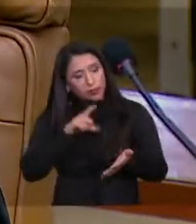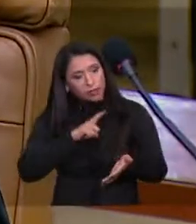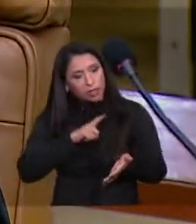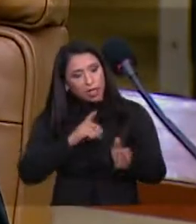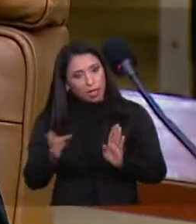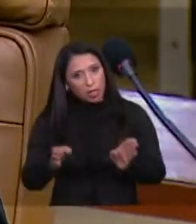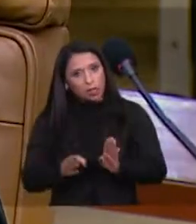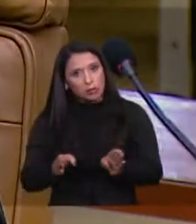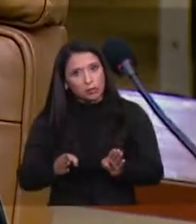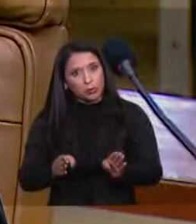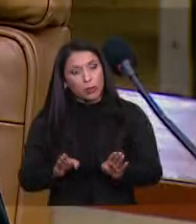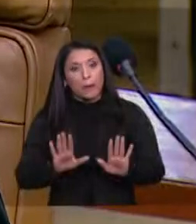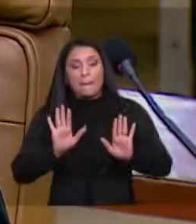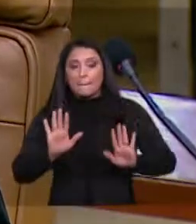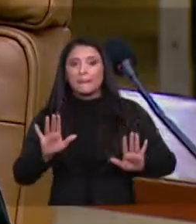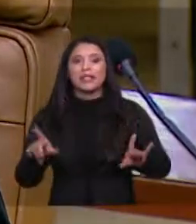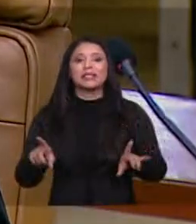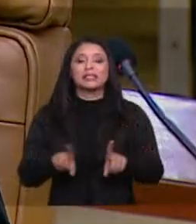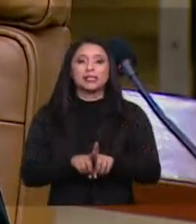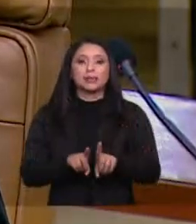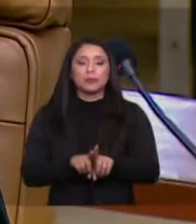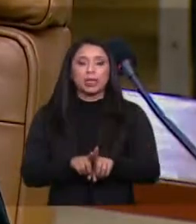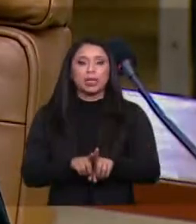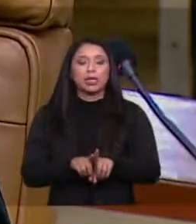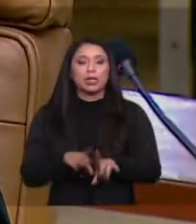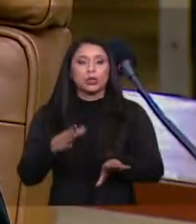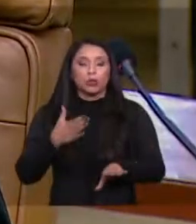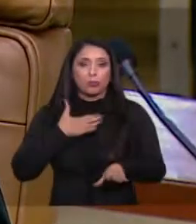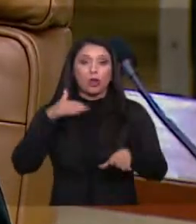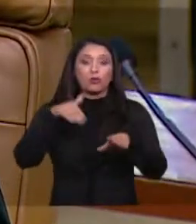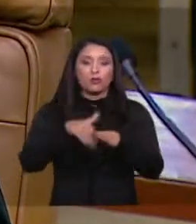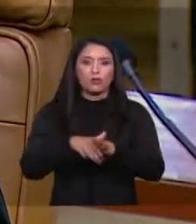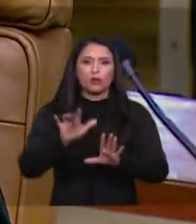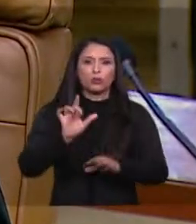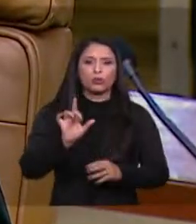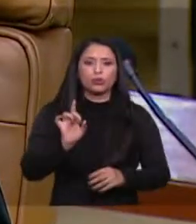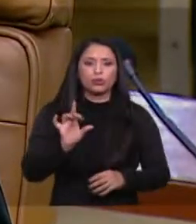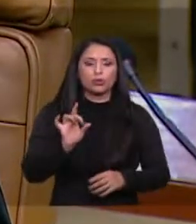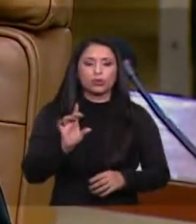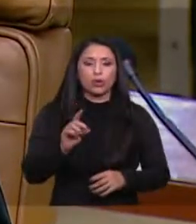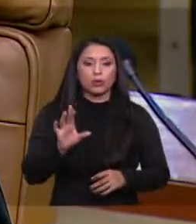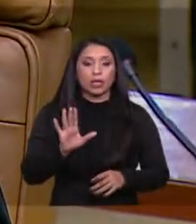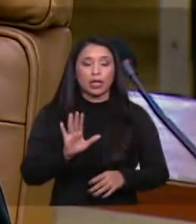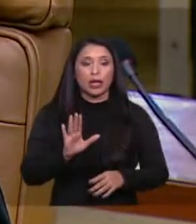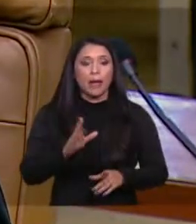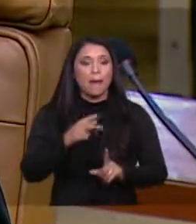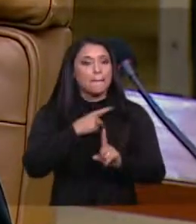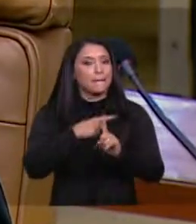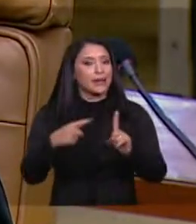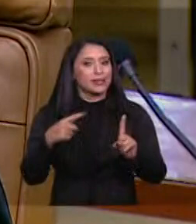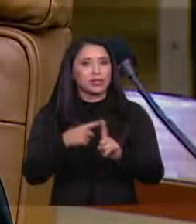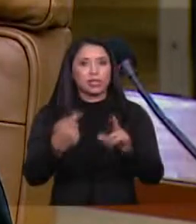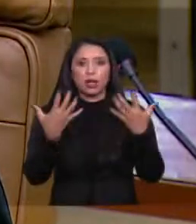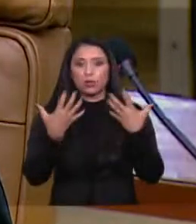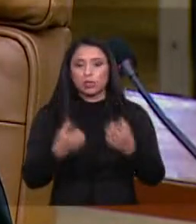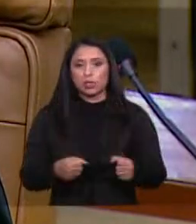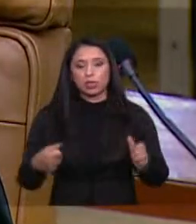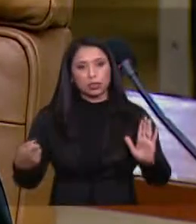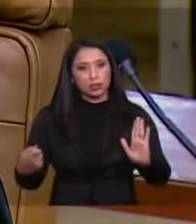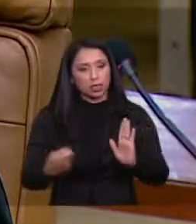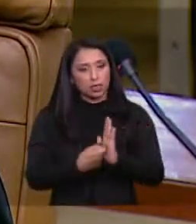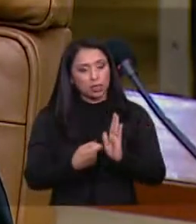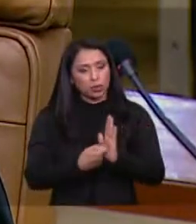estou anotando que segundo meu voto Há apenas procedência parcial da denúncia e nada